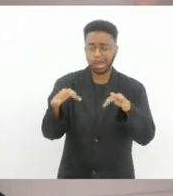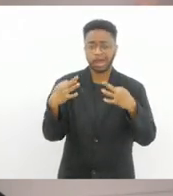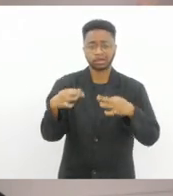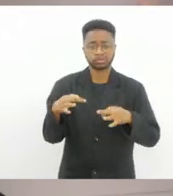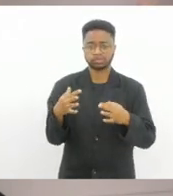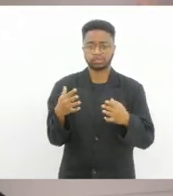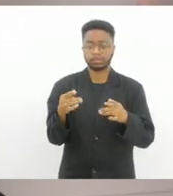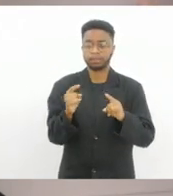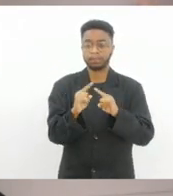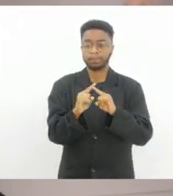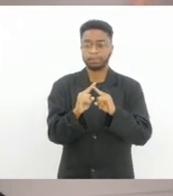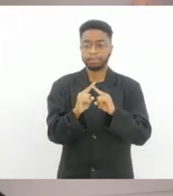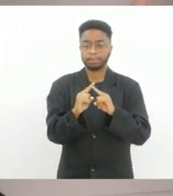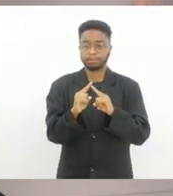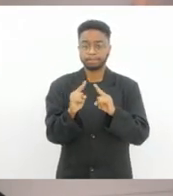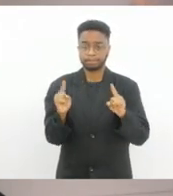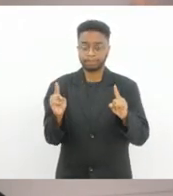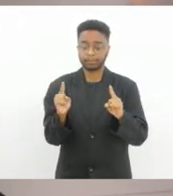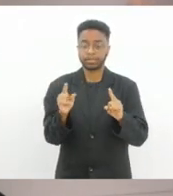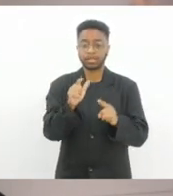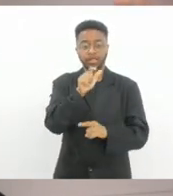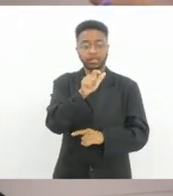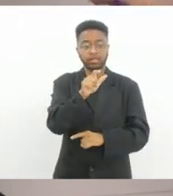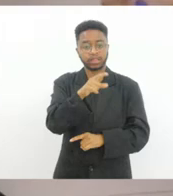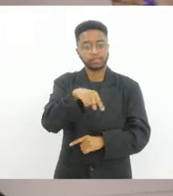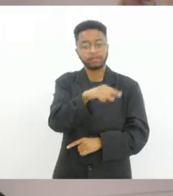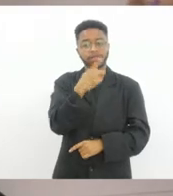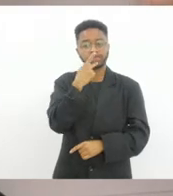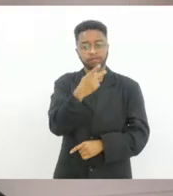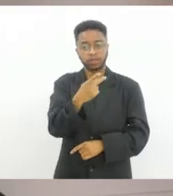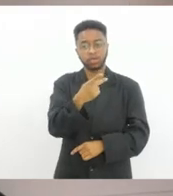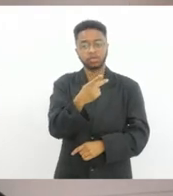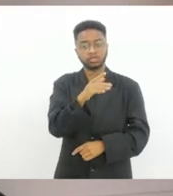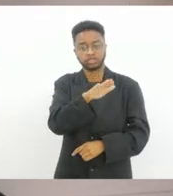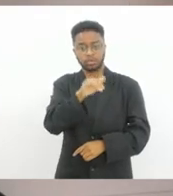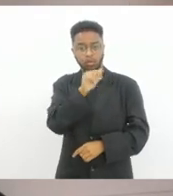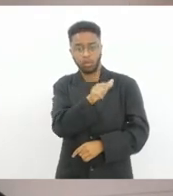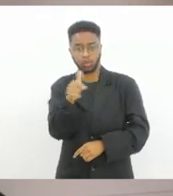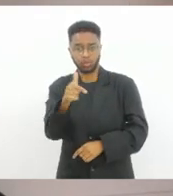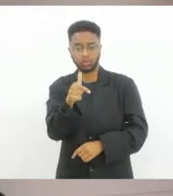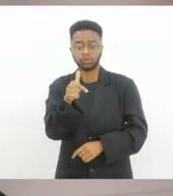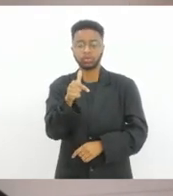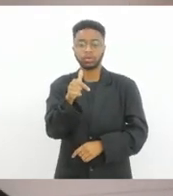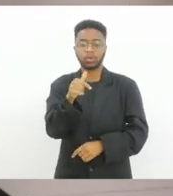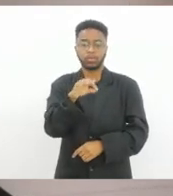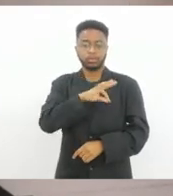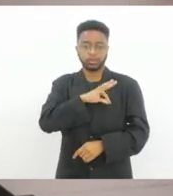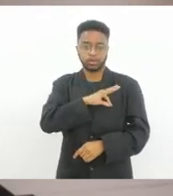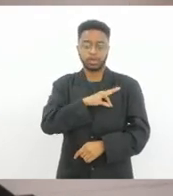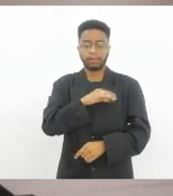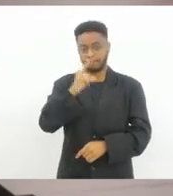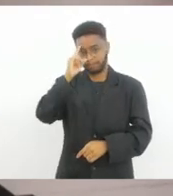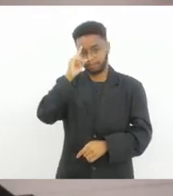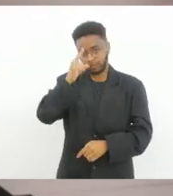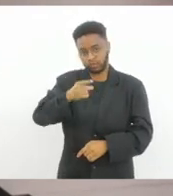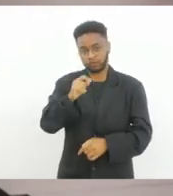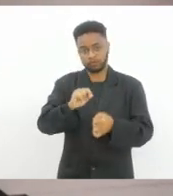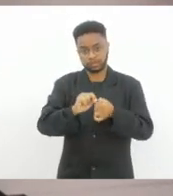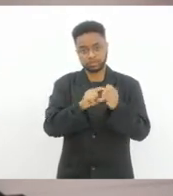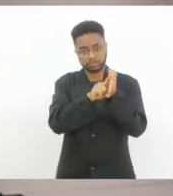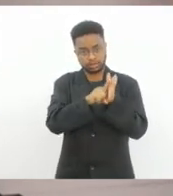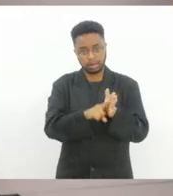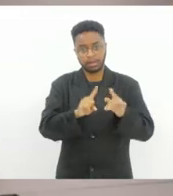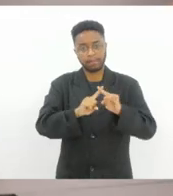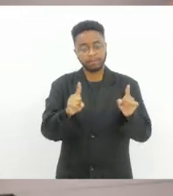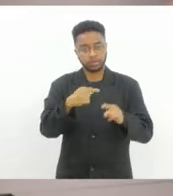estava muito machucada. E aí eles foram mandados fazer o bom, chamaram outro policial, mandaram fazer o bom, e nisso eu não aguentava, mas